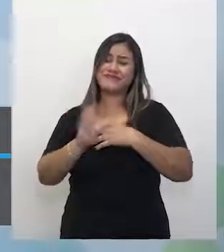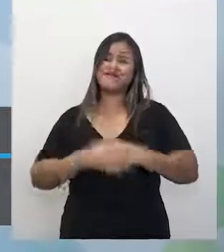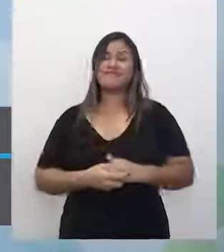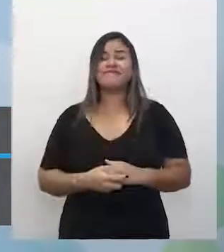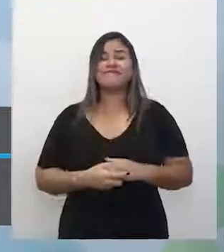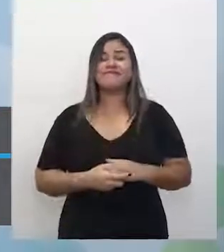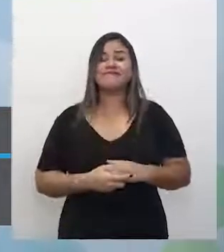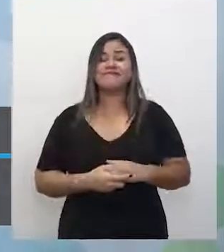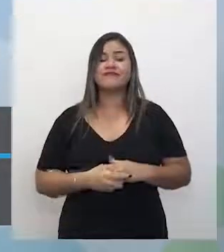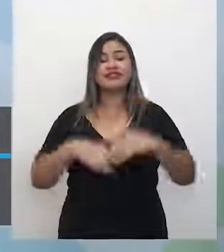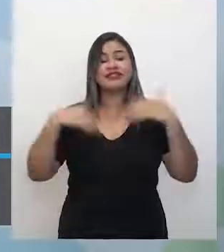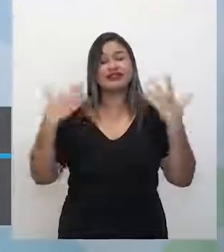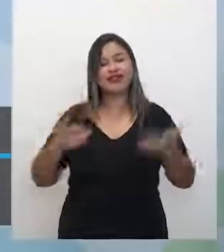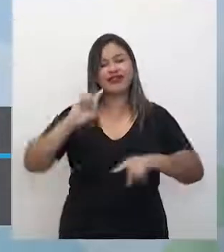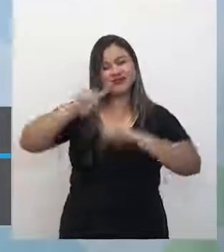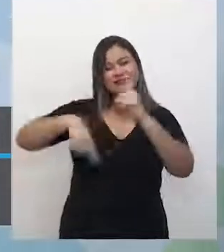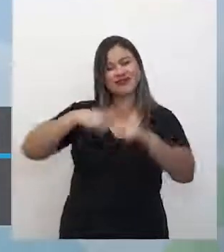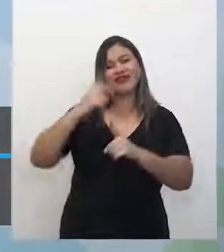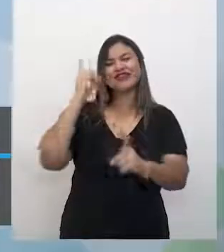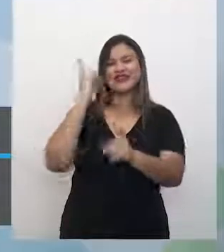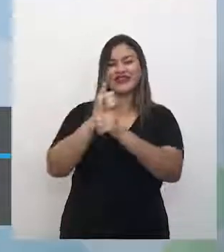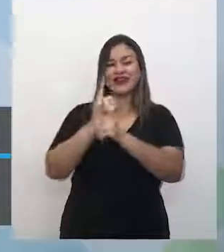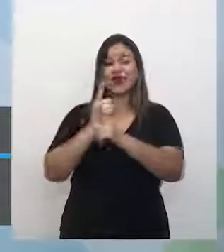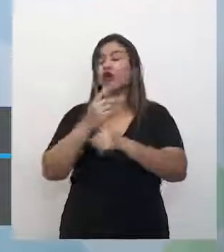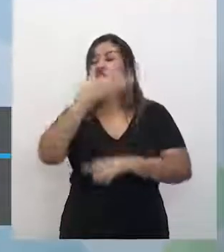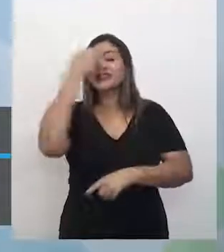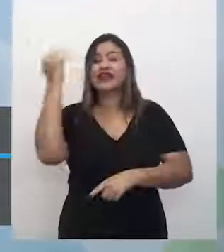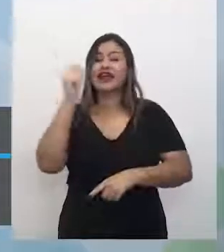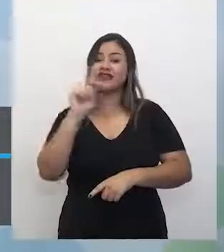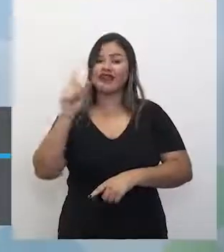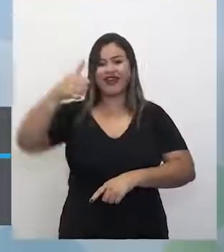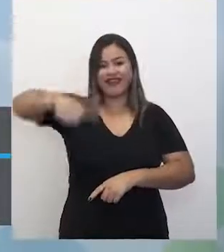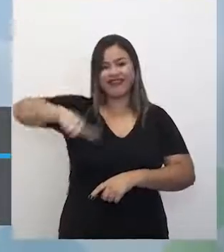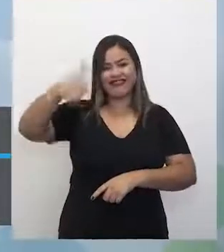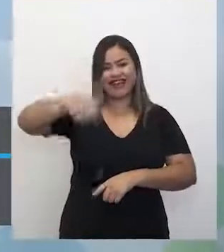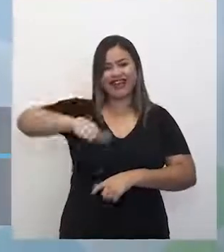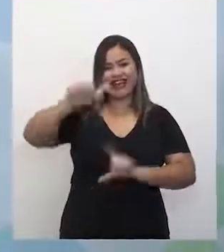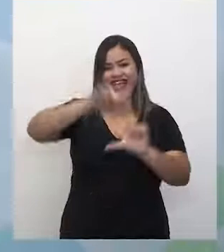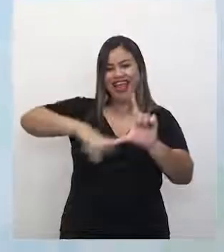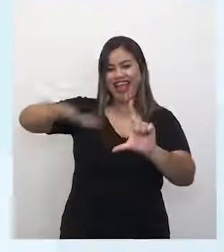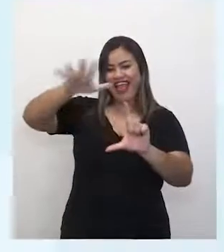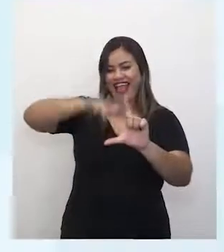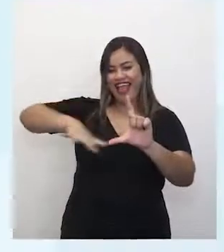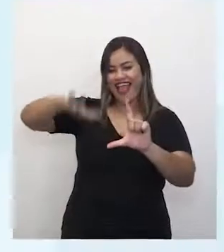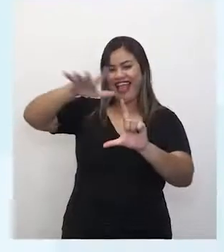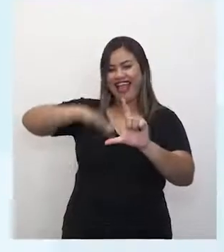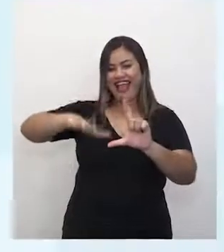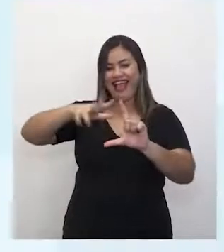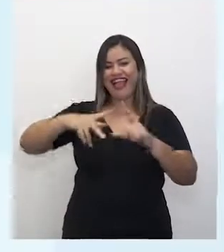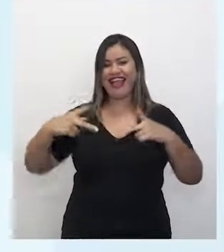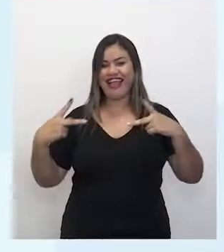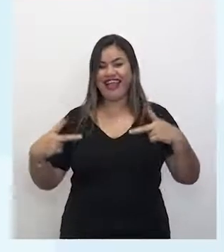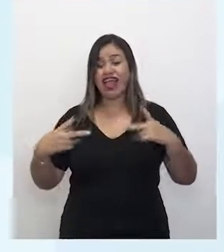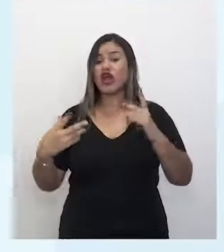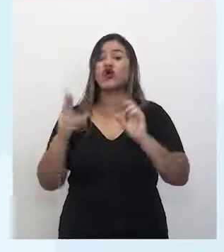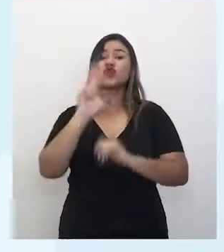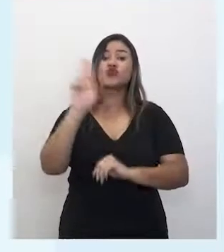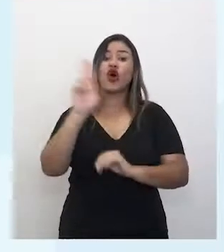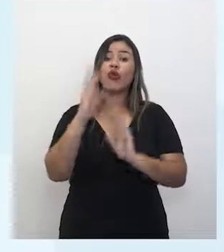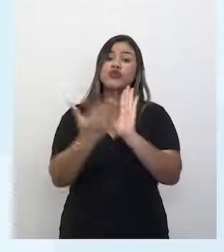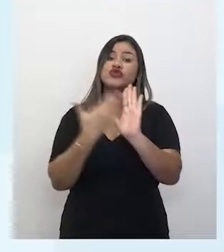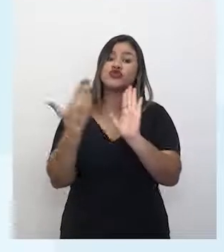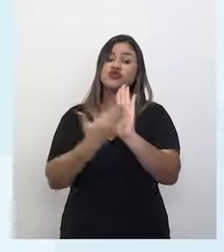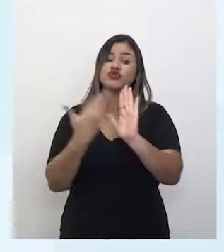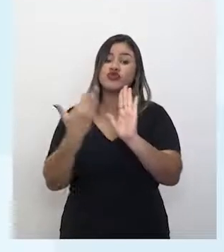nossa, né? Então, a gente se vê aí nas próximas aulas. Não esqueçam aí de avaliar a gente no QR Code, né? E o nome do livro. O nome do